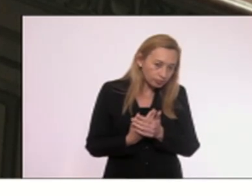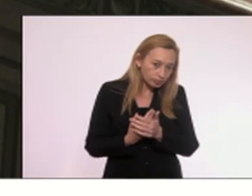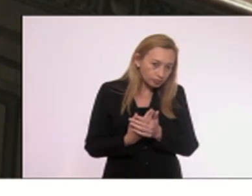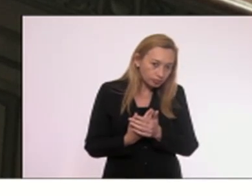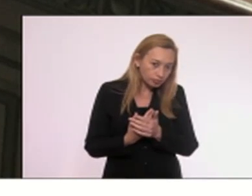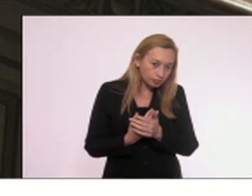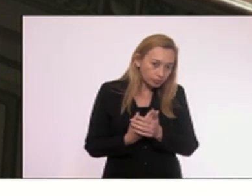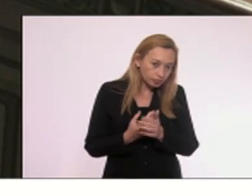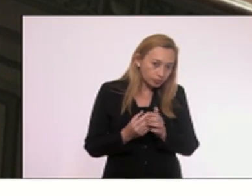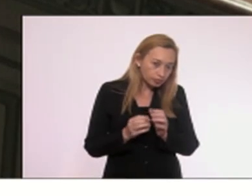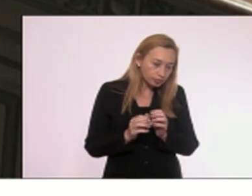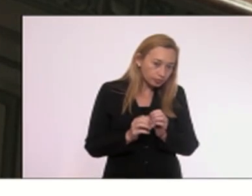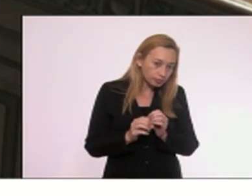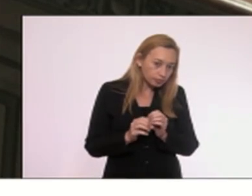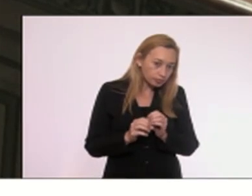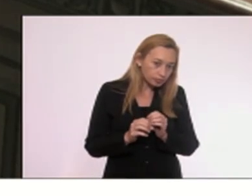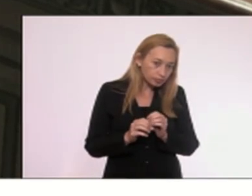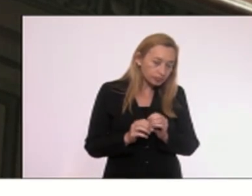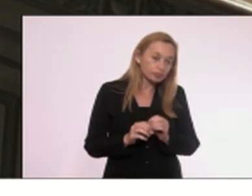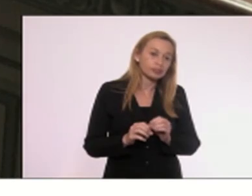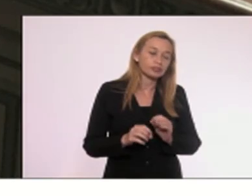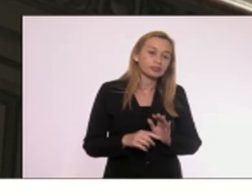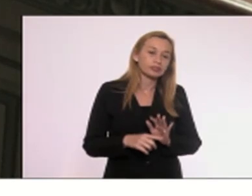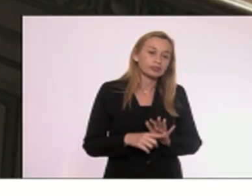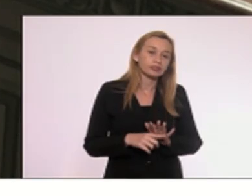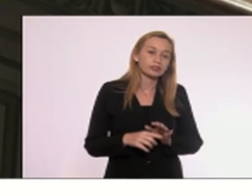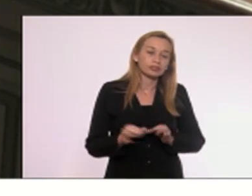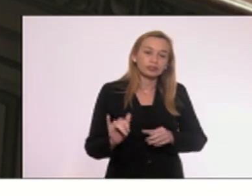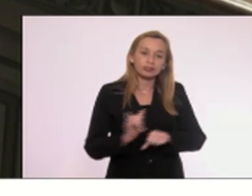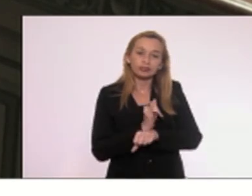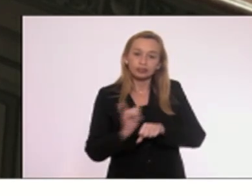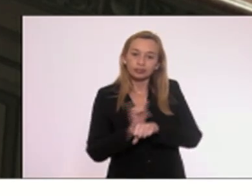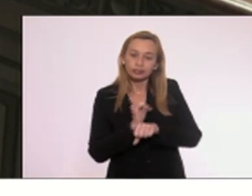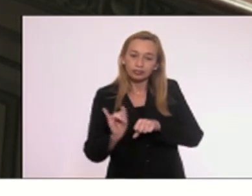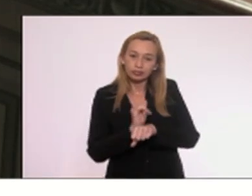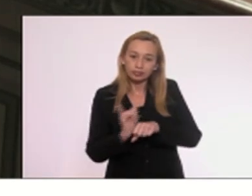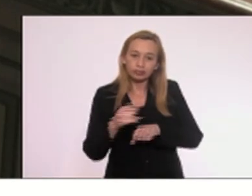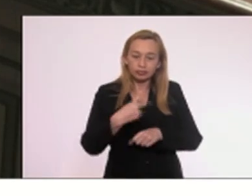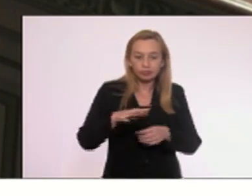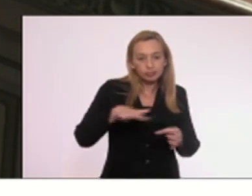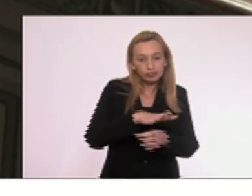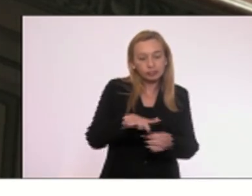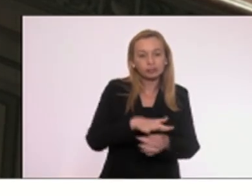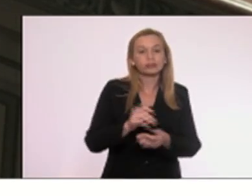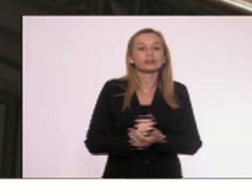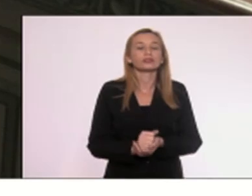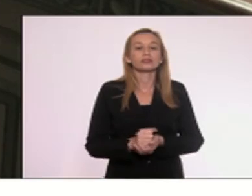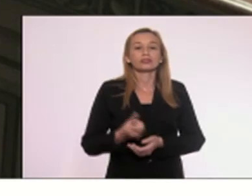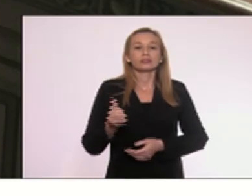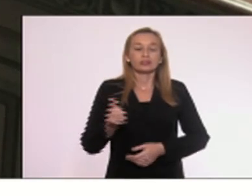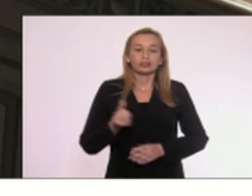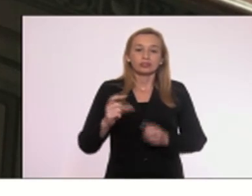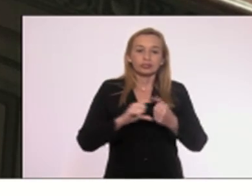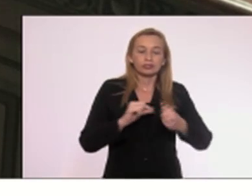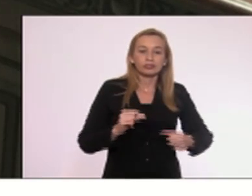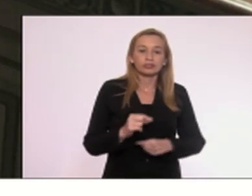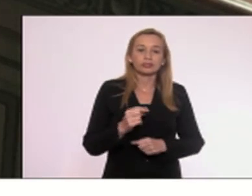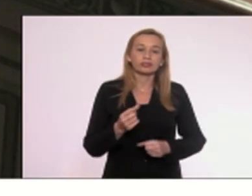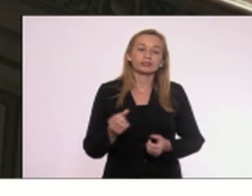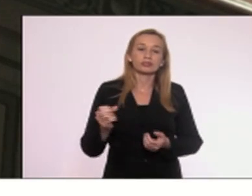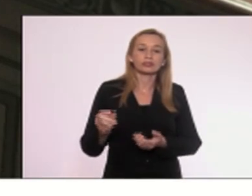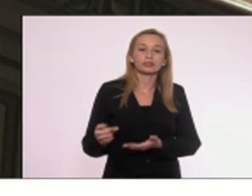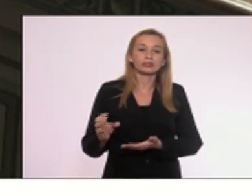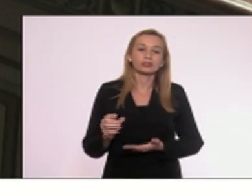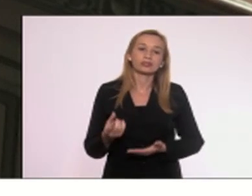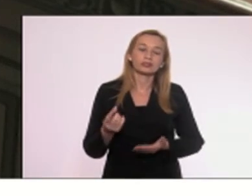área, formalizando sua inscrição por meio de protocolo a ser elaborado pelo órgão competente. Artigo 6º. As despesas decorrentes desta lei correrão por conta